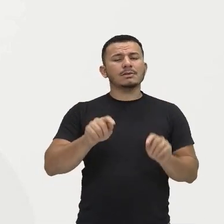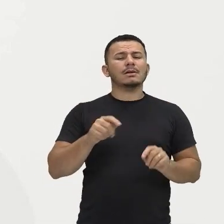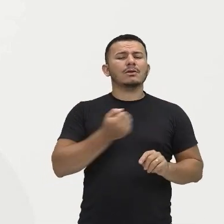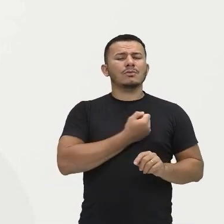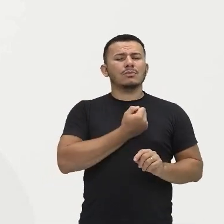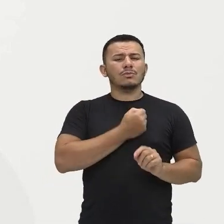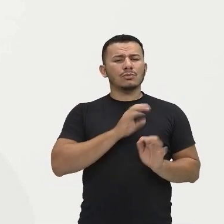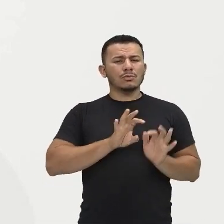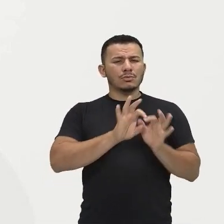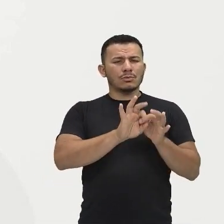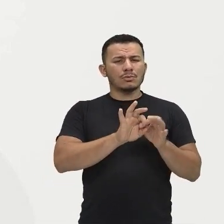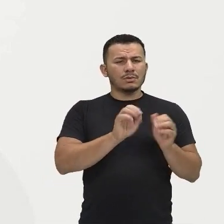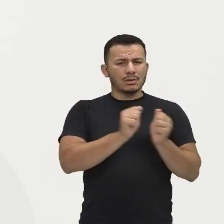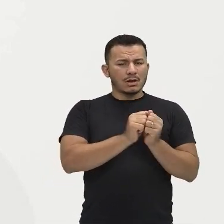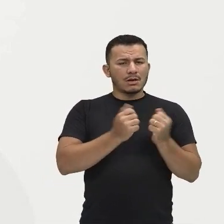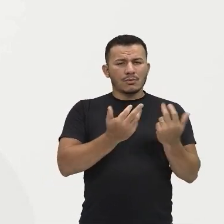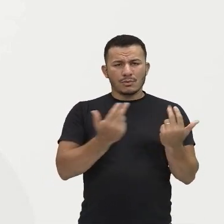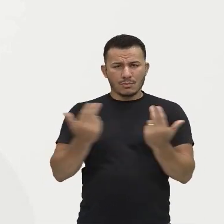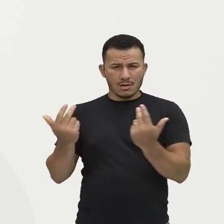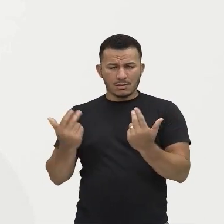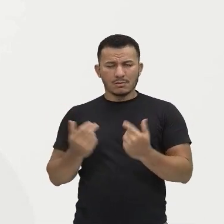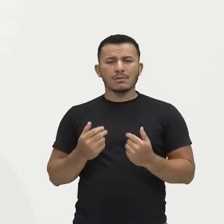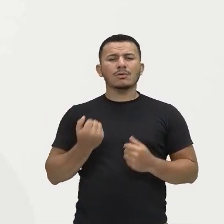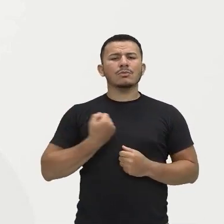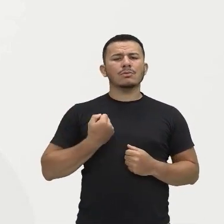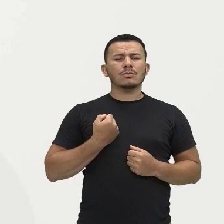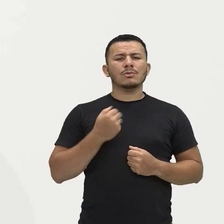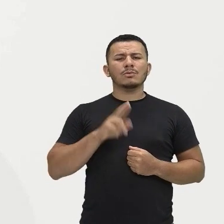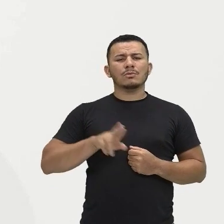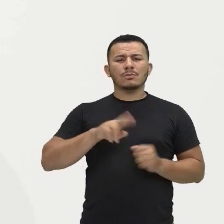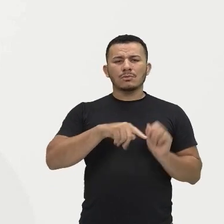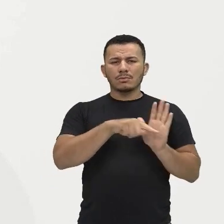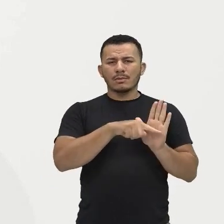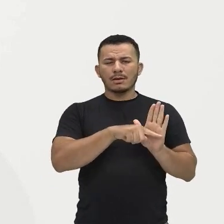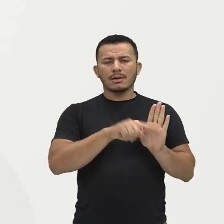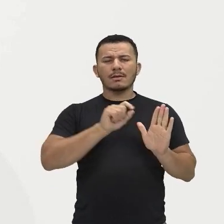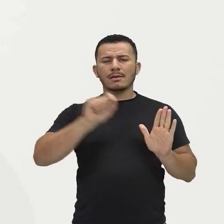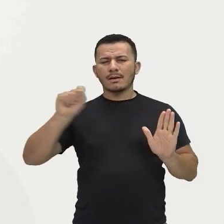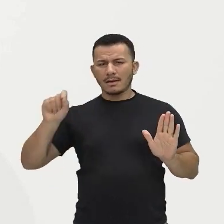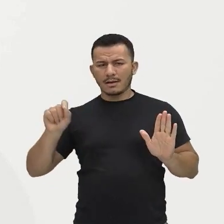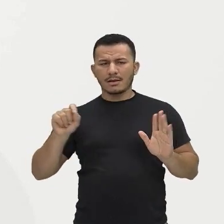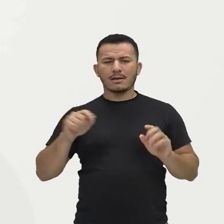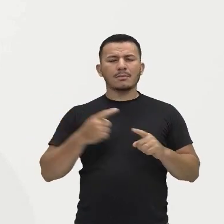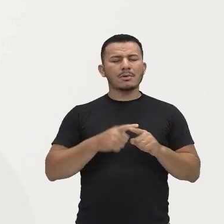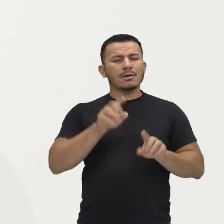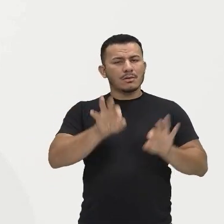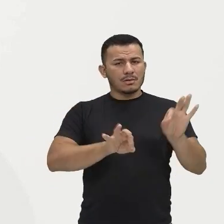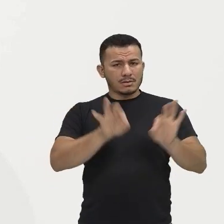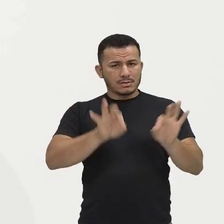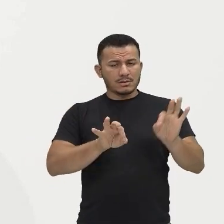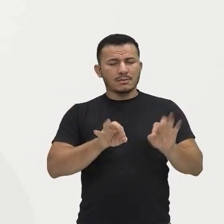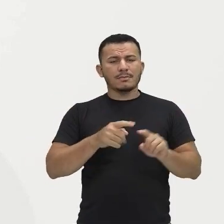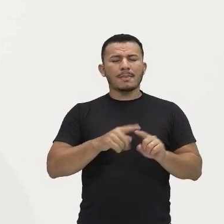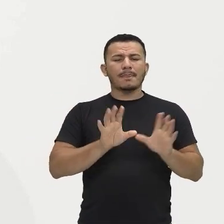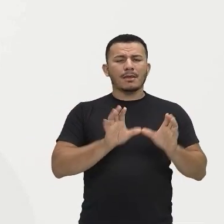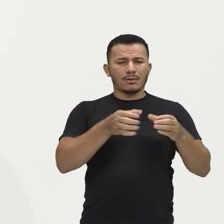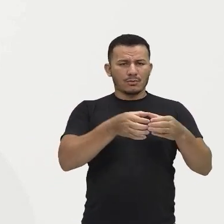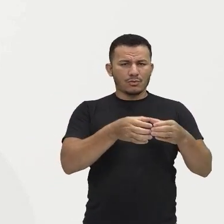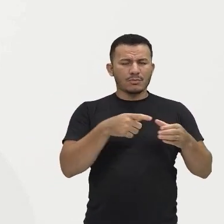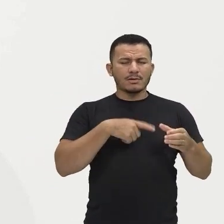iguais. Pega todo mundo com menos. Ó, por quê? Porque toda turma que